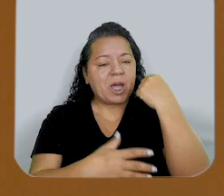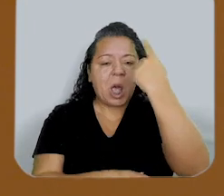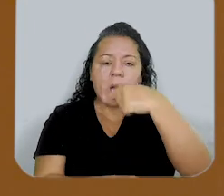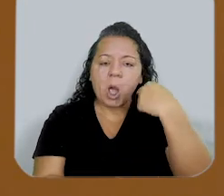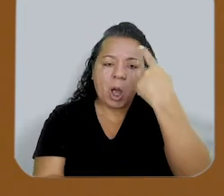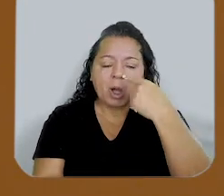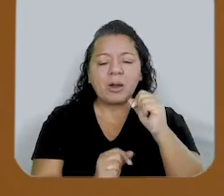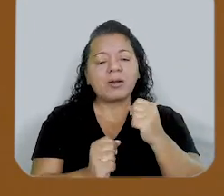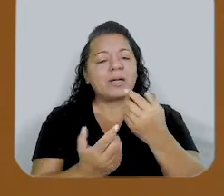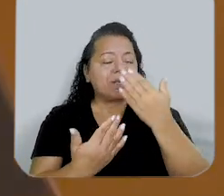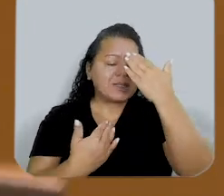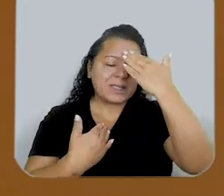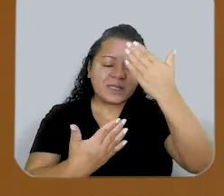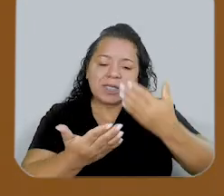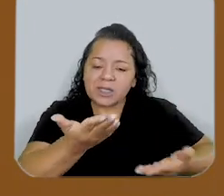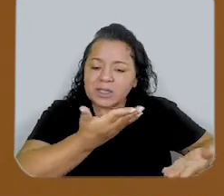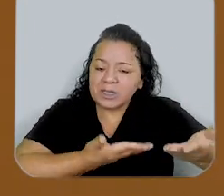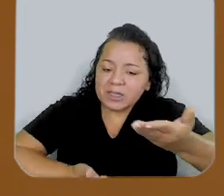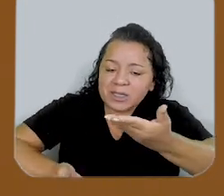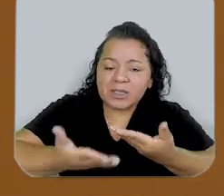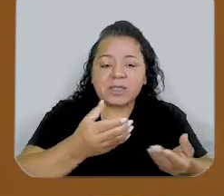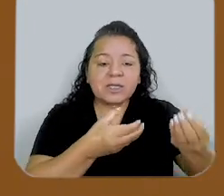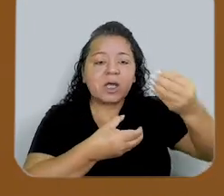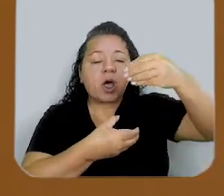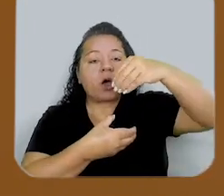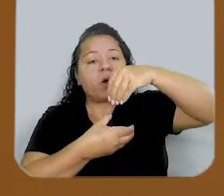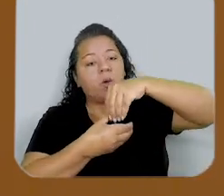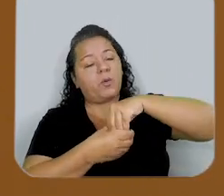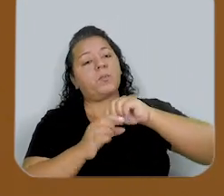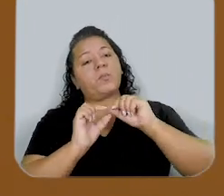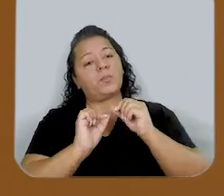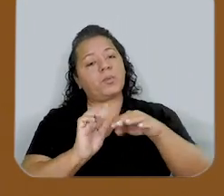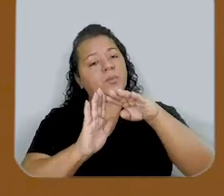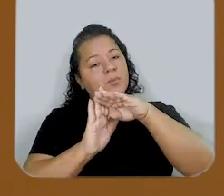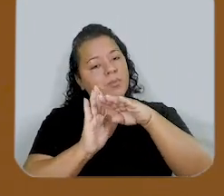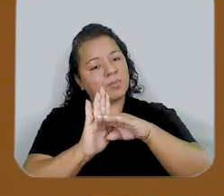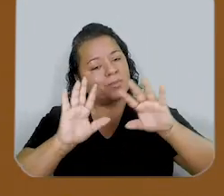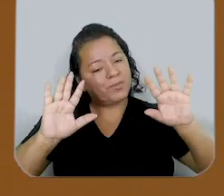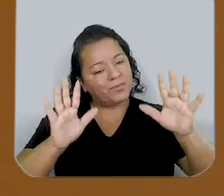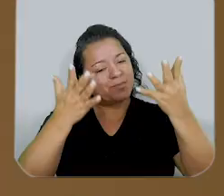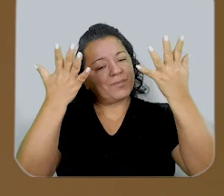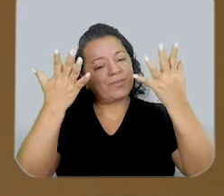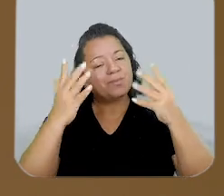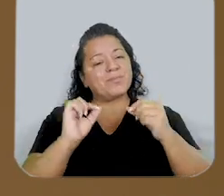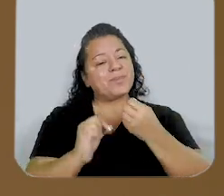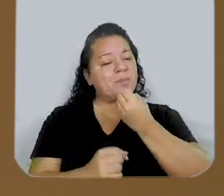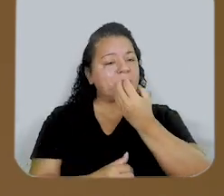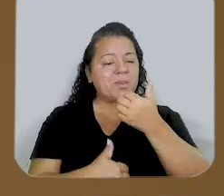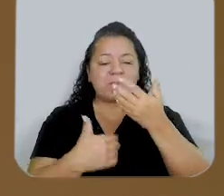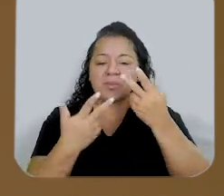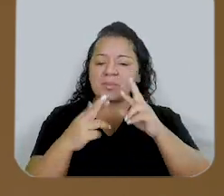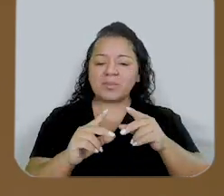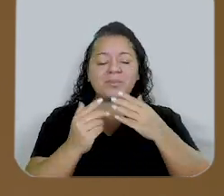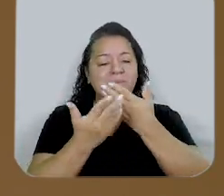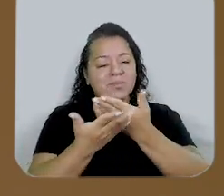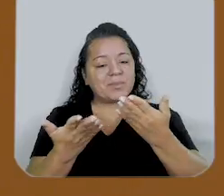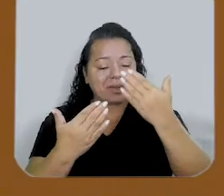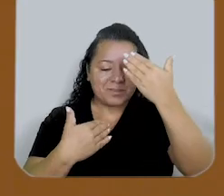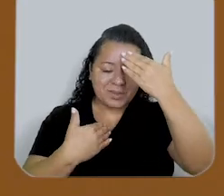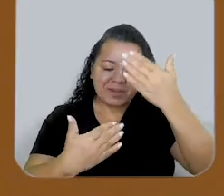partilha. Muito obrigado. Você compõe a nossa programação aqui do festival de uma maneira muito valiosa para a gente. Obrigado. Eu que agradeço, Júnior. Sempre um